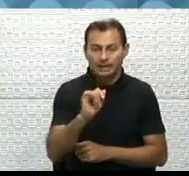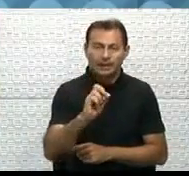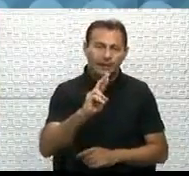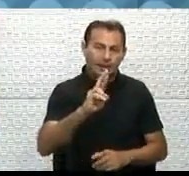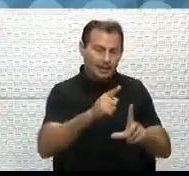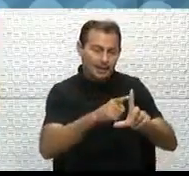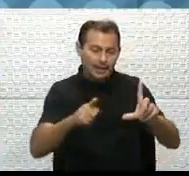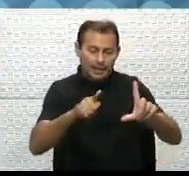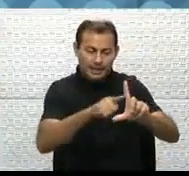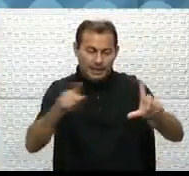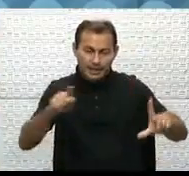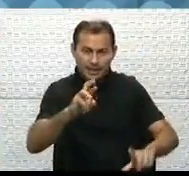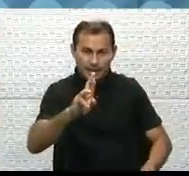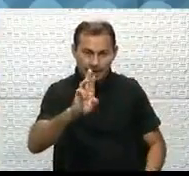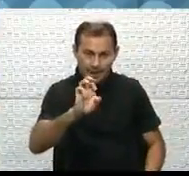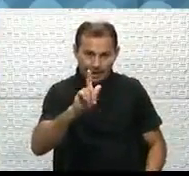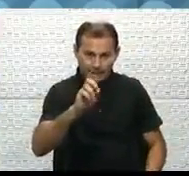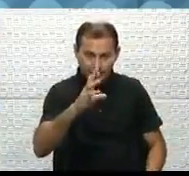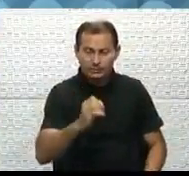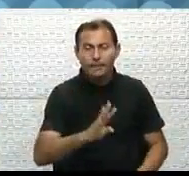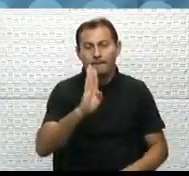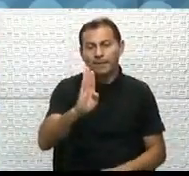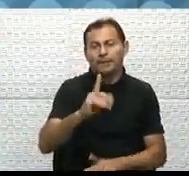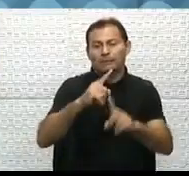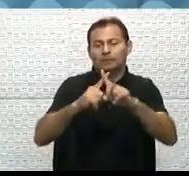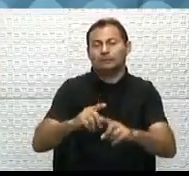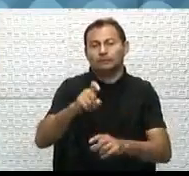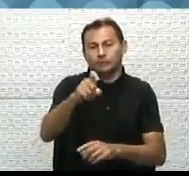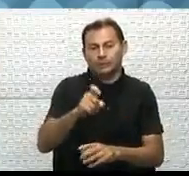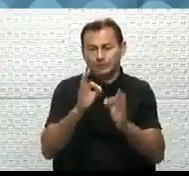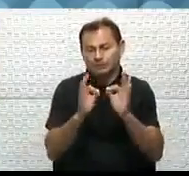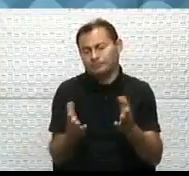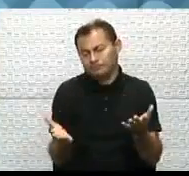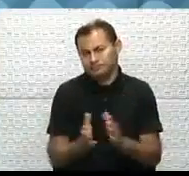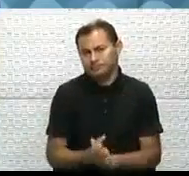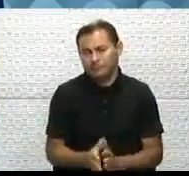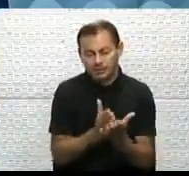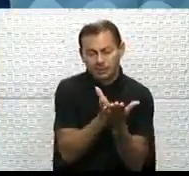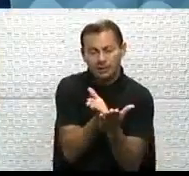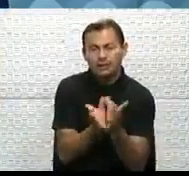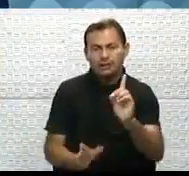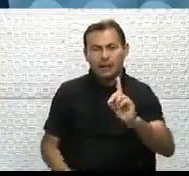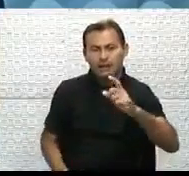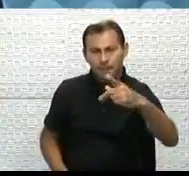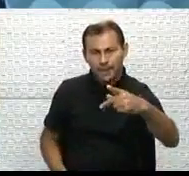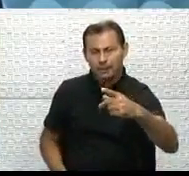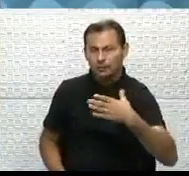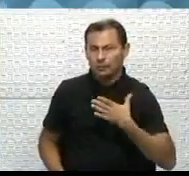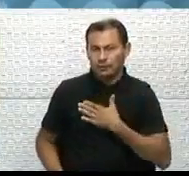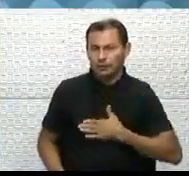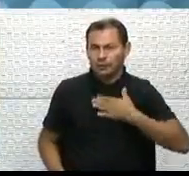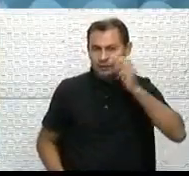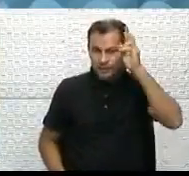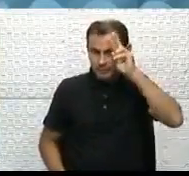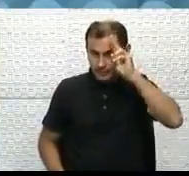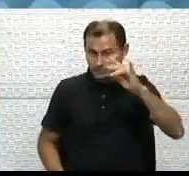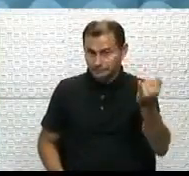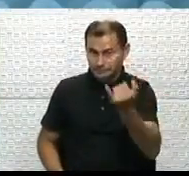regressão e o B é o que vai multiplicar o nosso X. E com relação ao desvio padrão, eu gostaria de lembrar